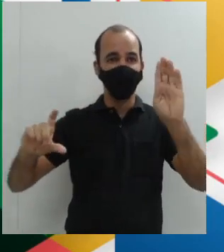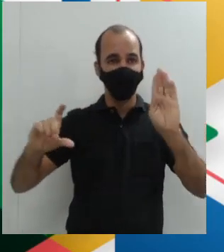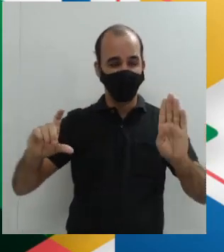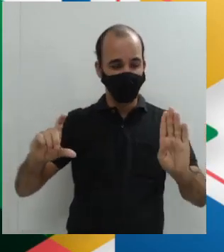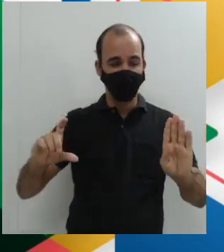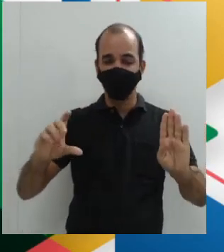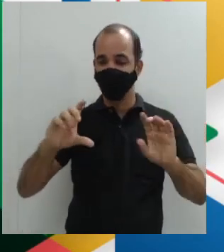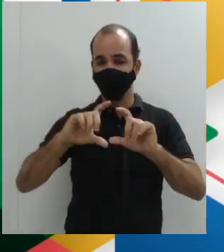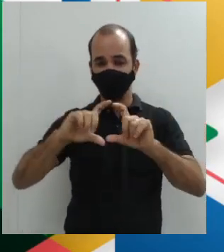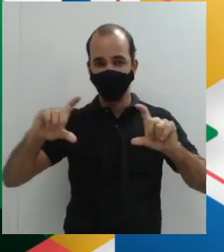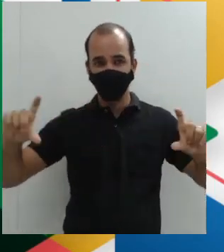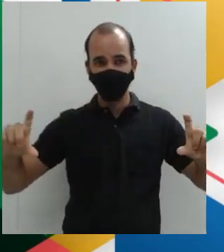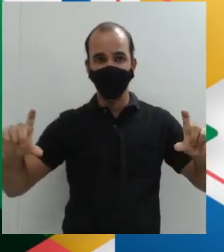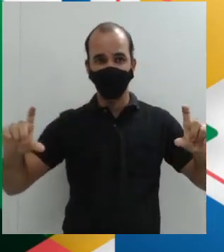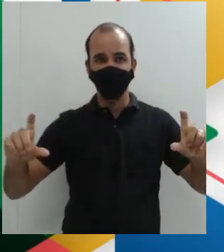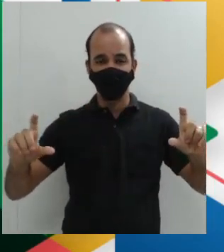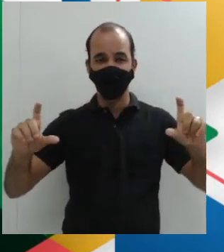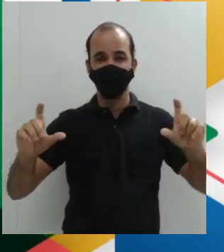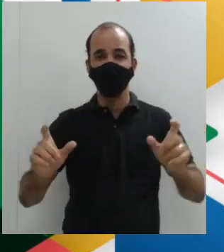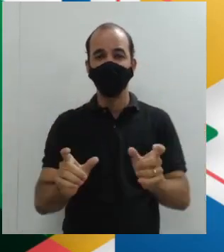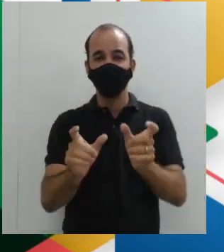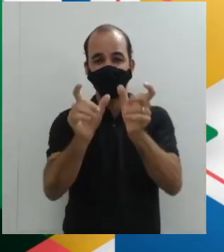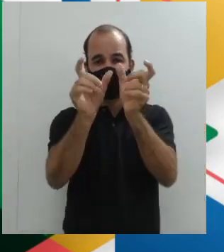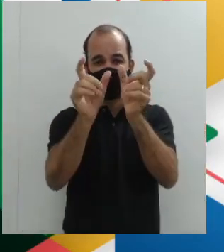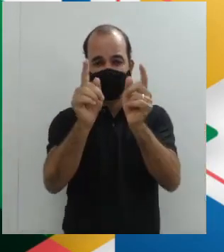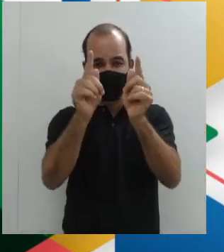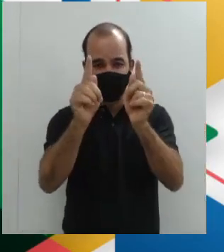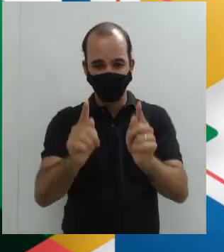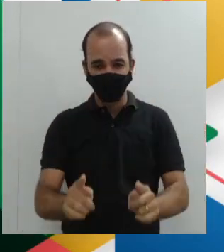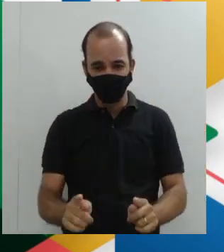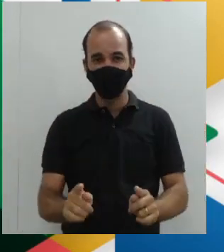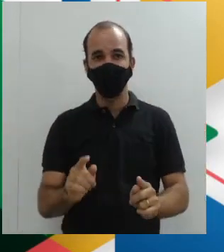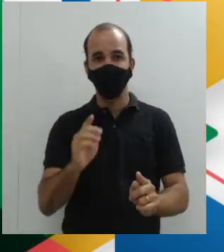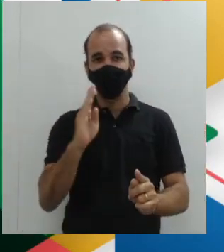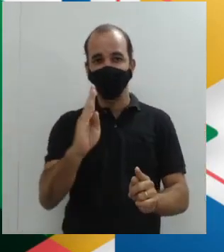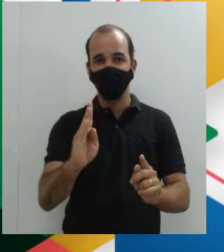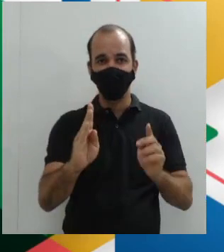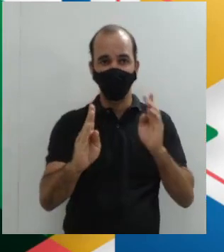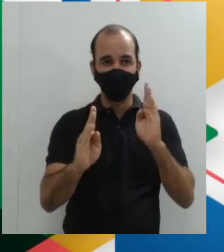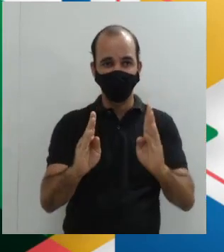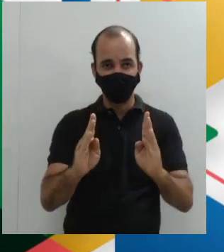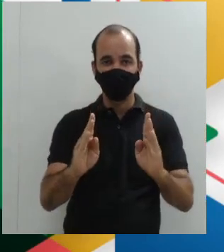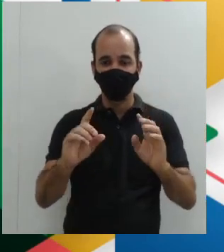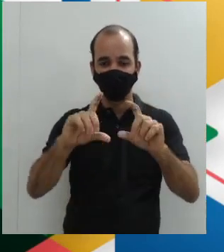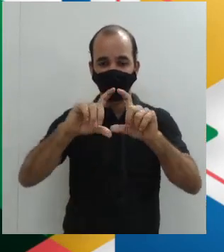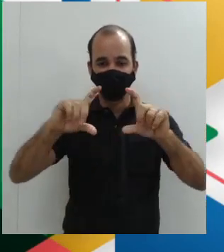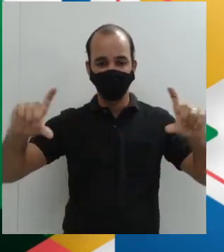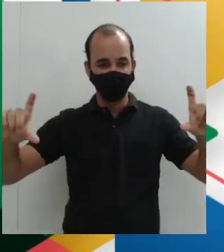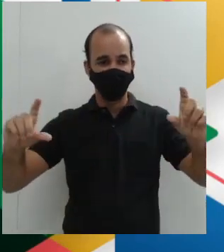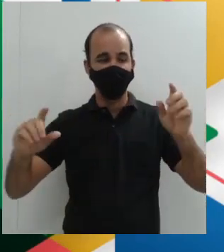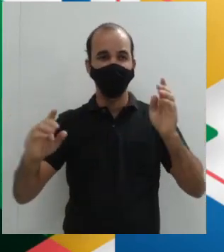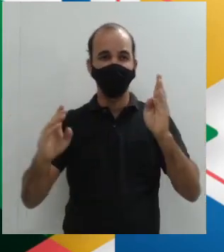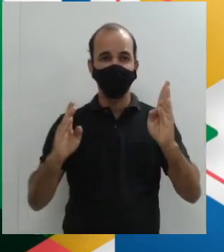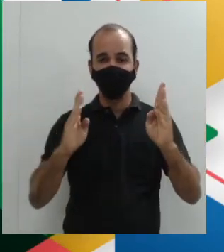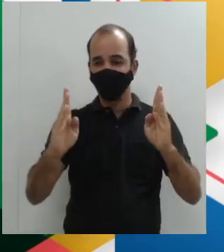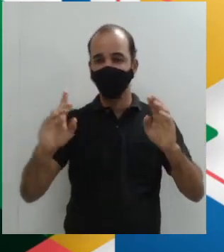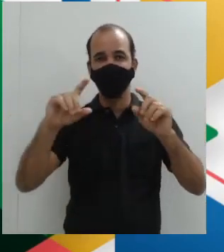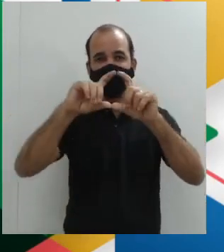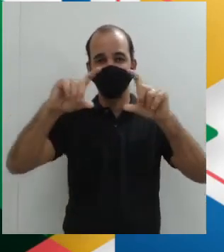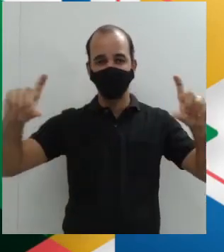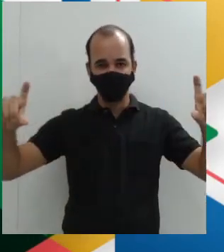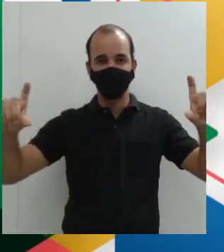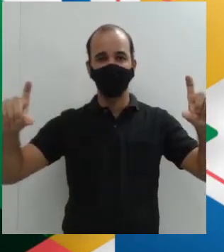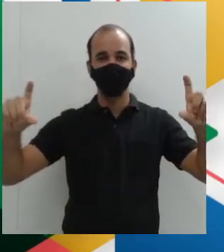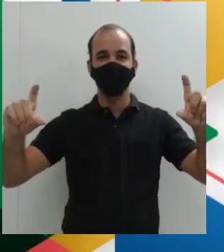só, essas figuras que quando elas estão juntas, ou seja, elas são unificadas para formar o sólido geométrico, a gente tem